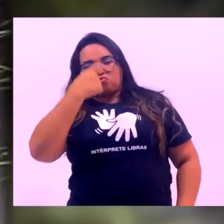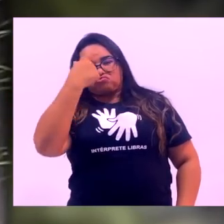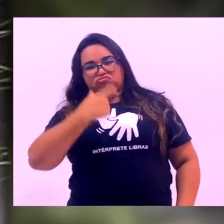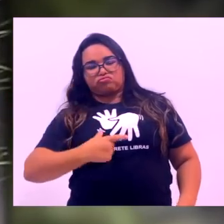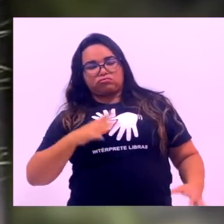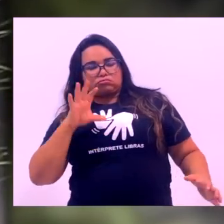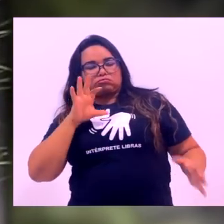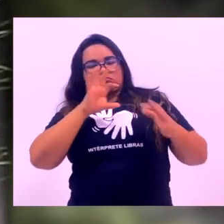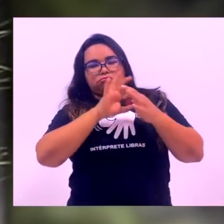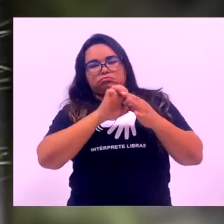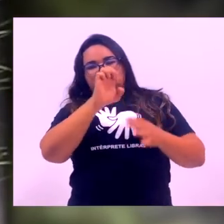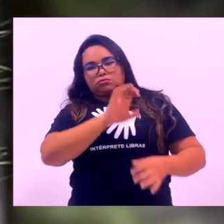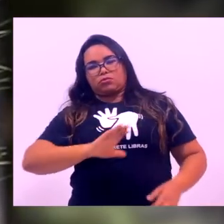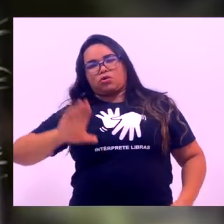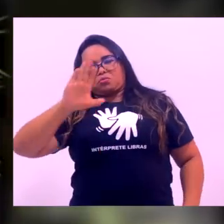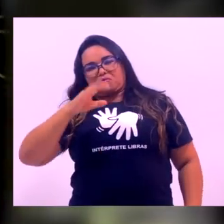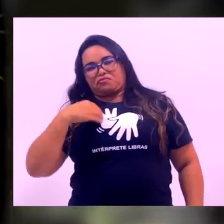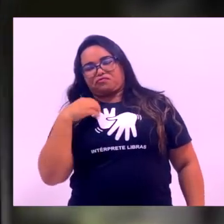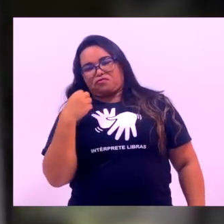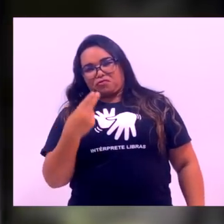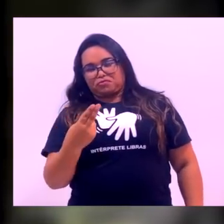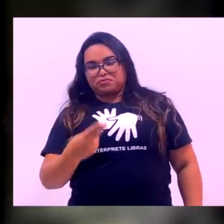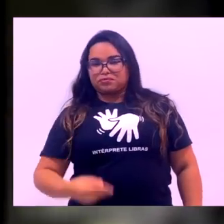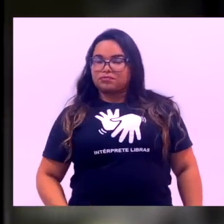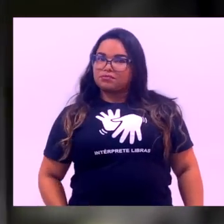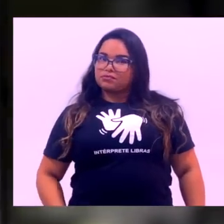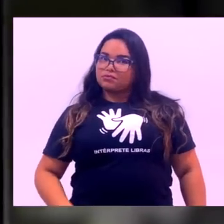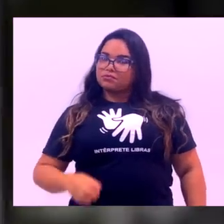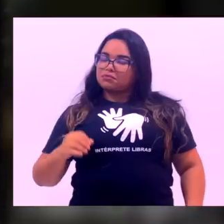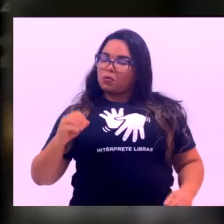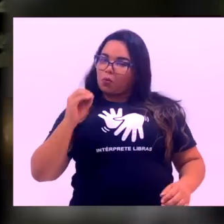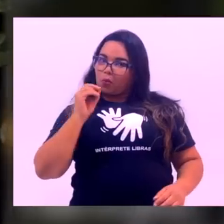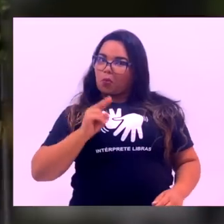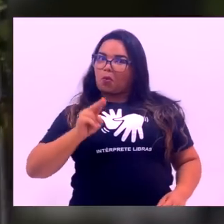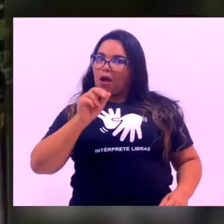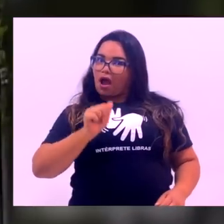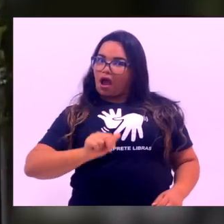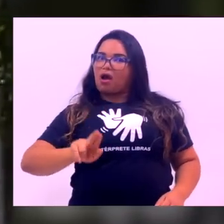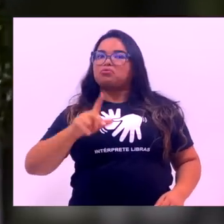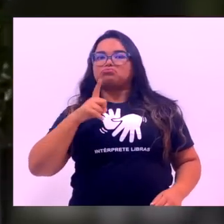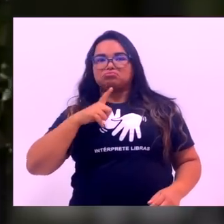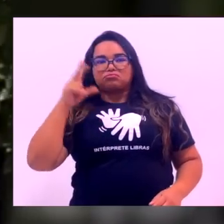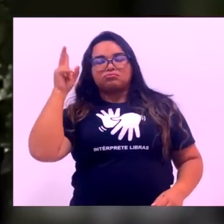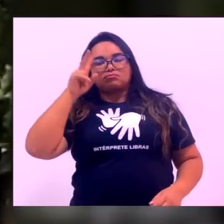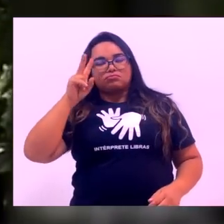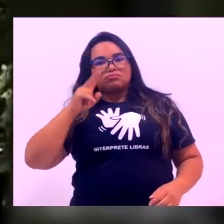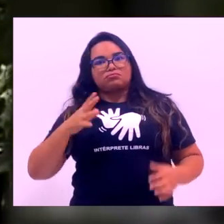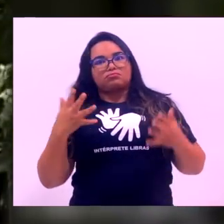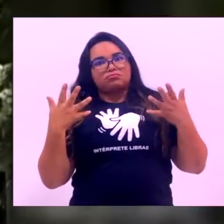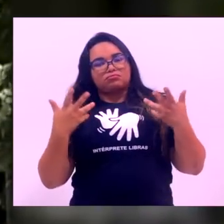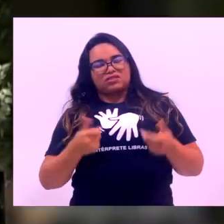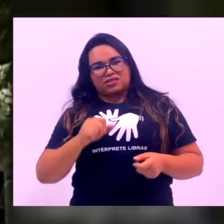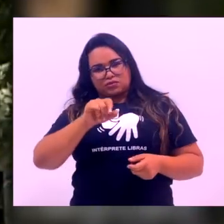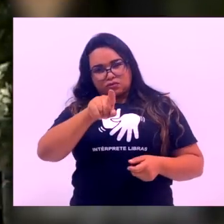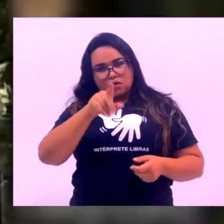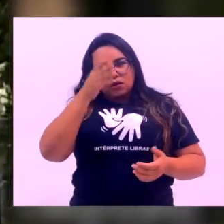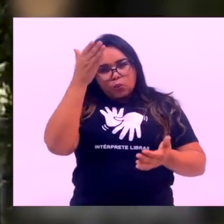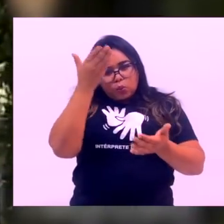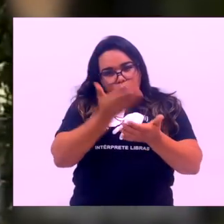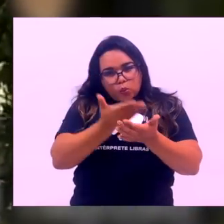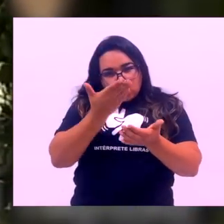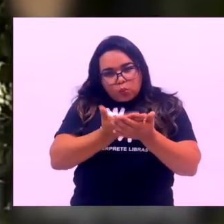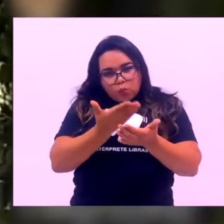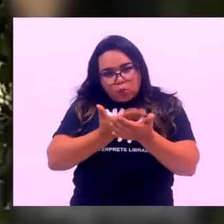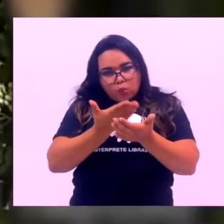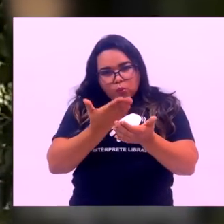Europa. Uau! Que coisa fascinante! Há história mais fascinante do que nós acreditamos. Se você estudar